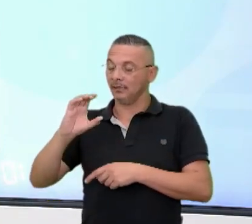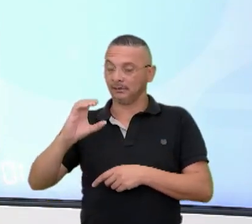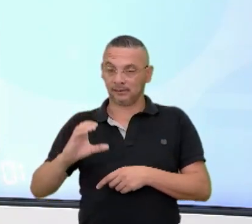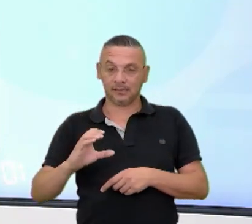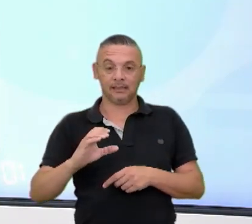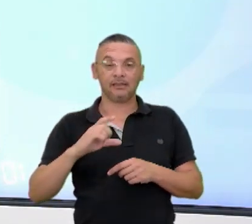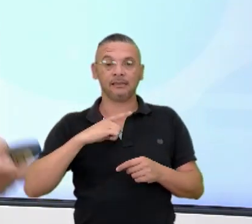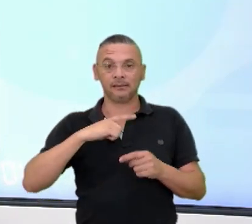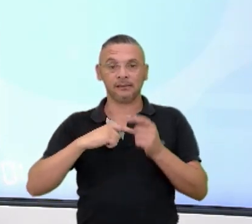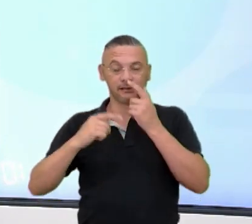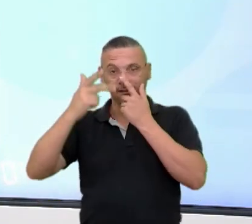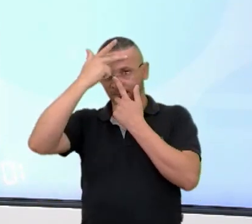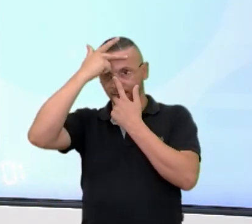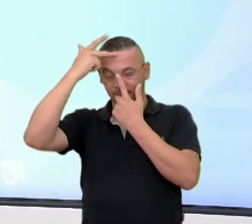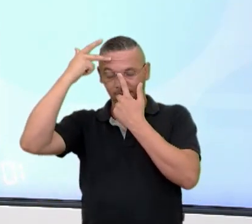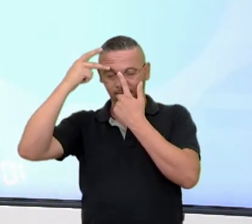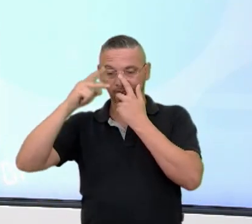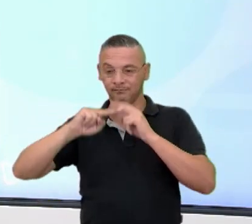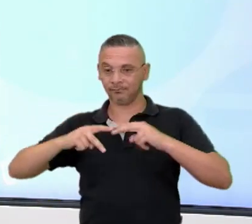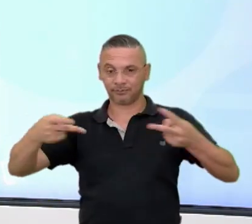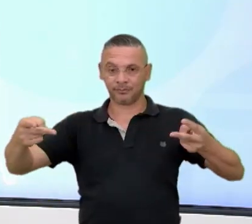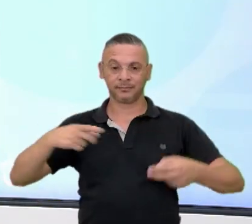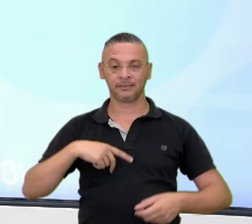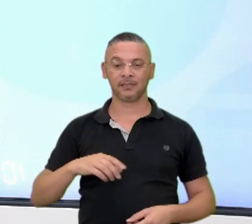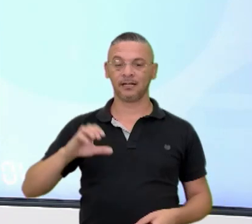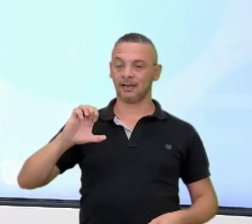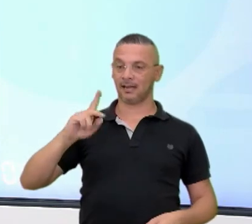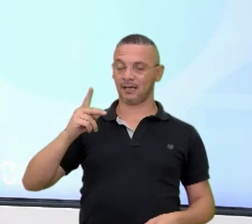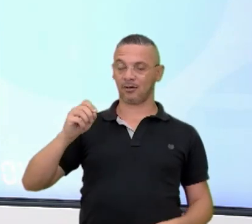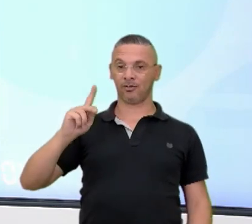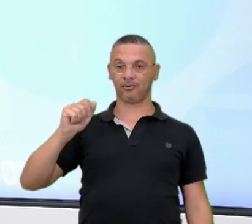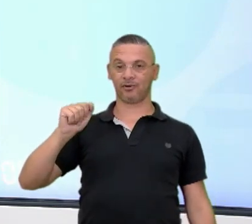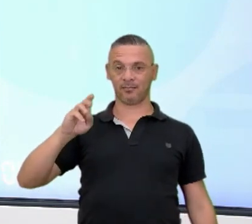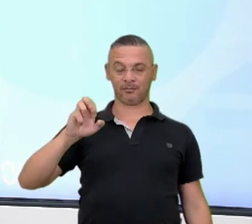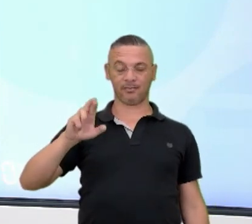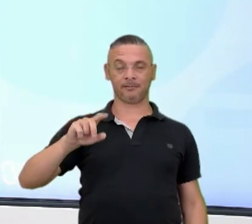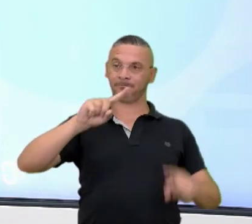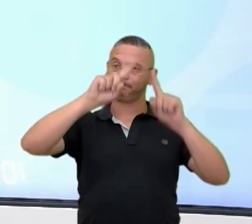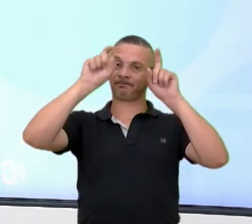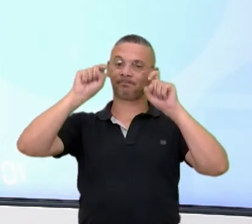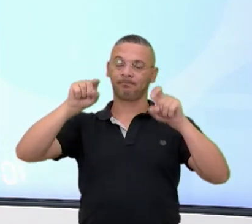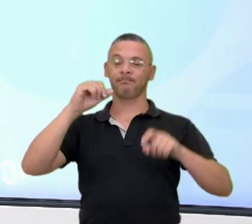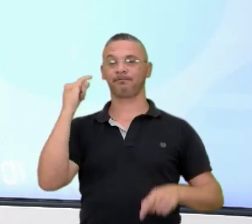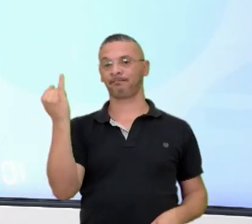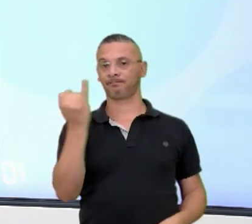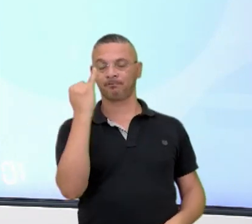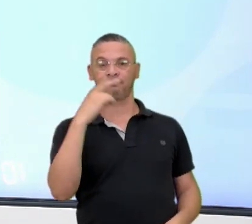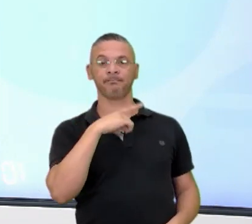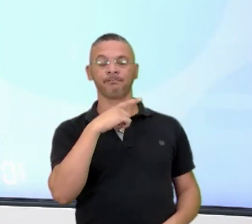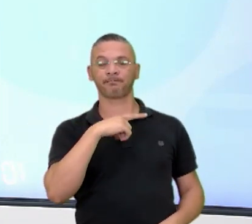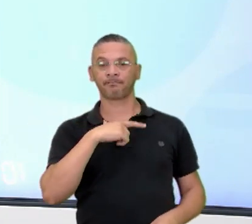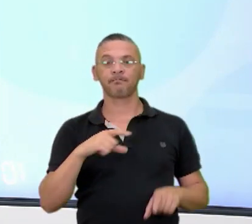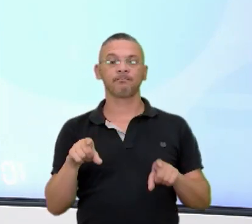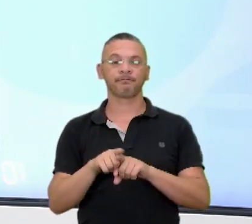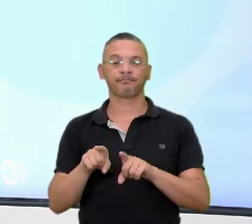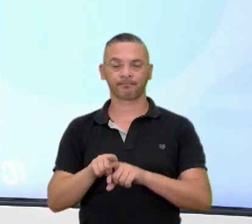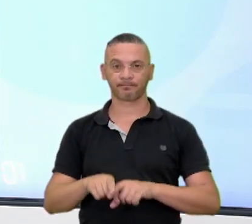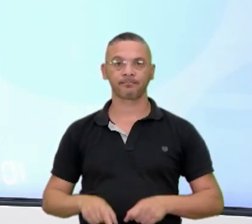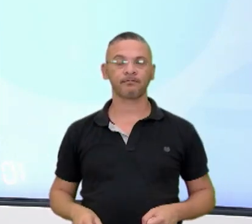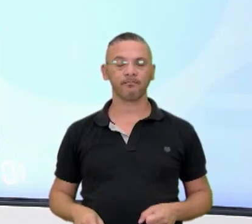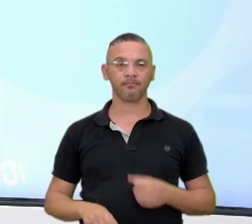Eu vou fazer o que agora com vocês? Vou fazer uma brincadeirinha. Alguns termos são importantíssimos para que a gente entenda qual é o debate sobre mídia hoje. Esses termos são